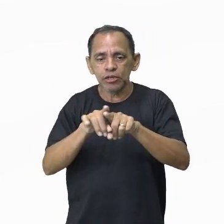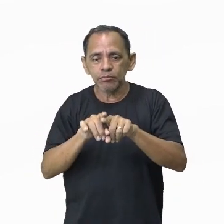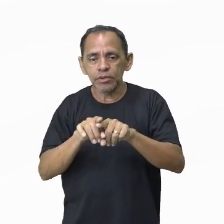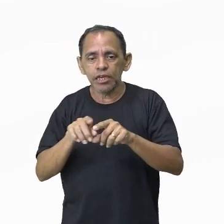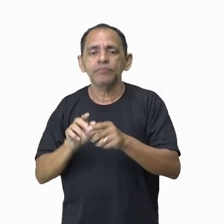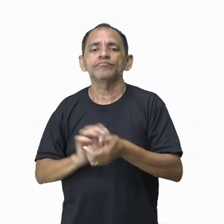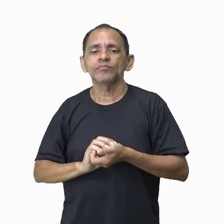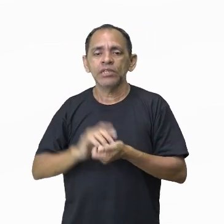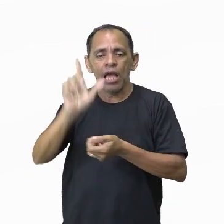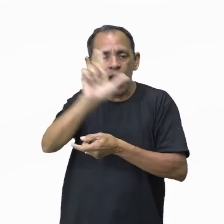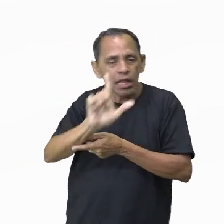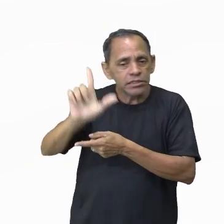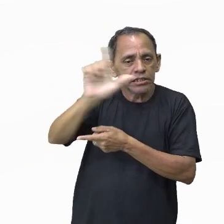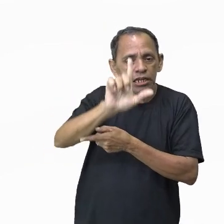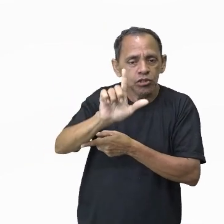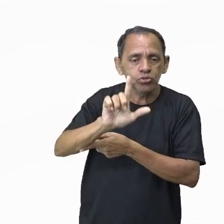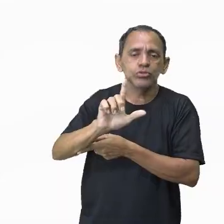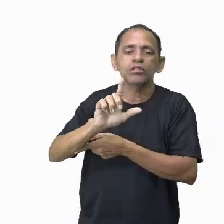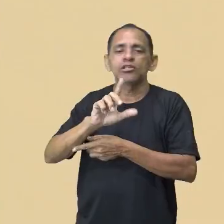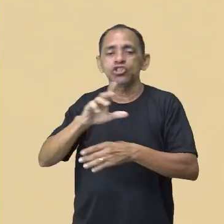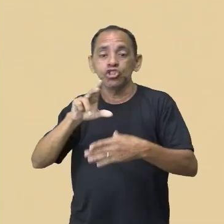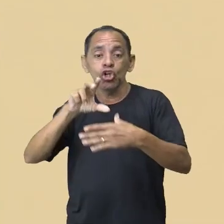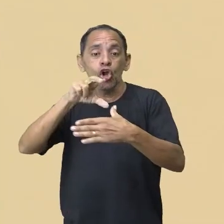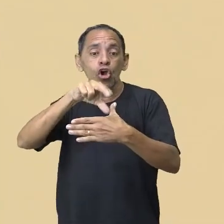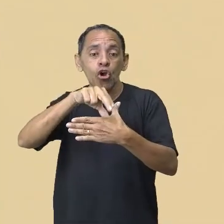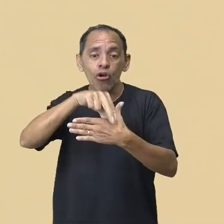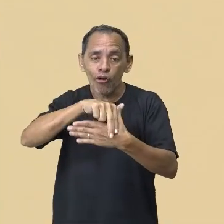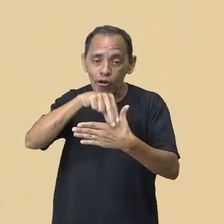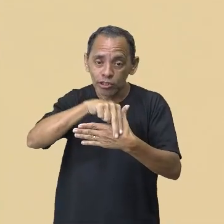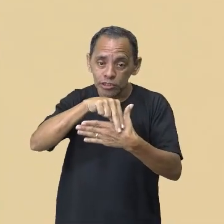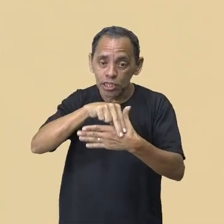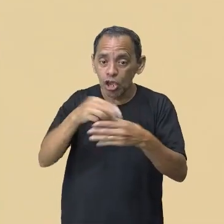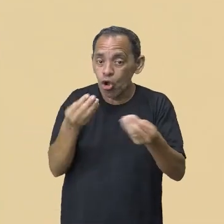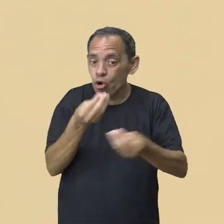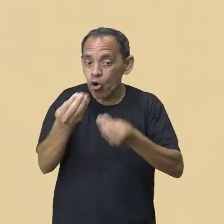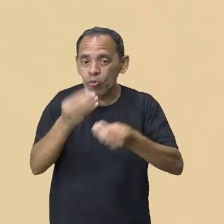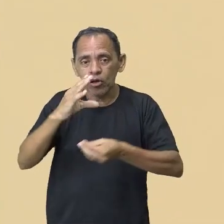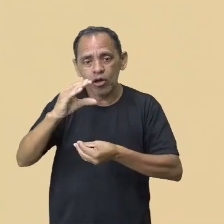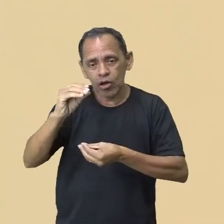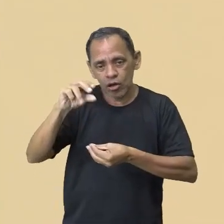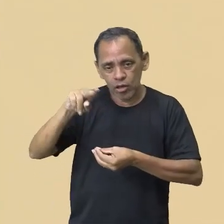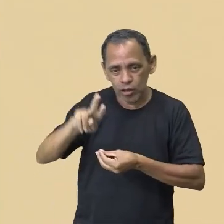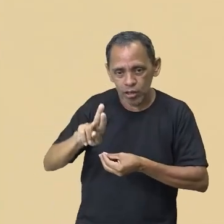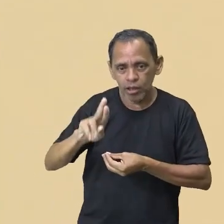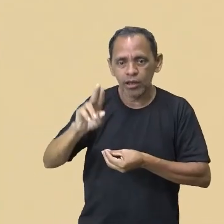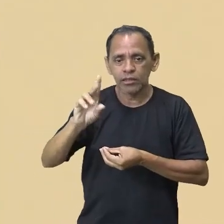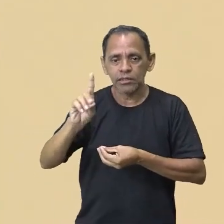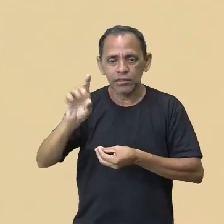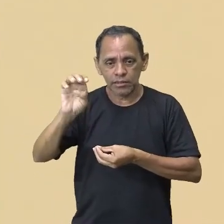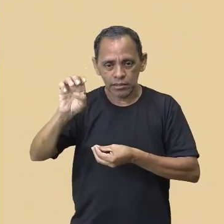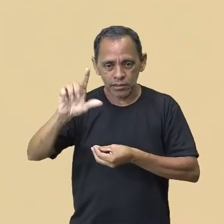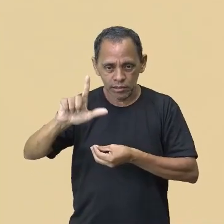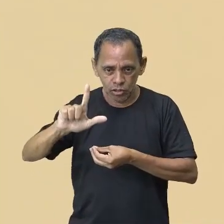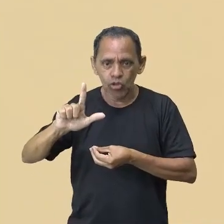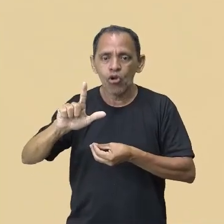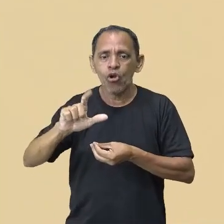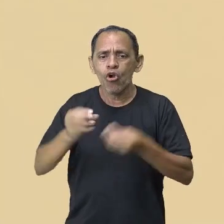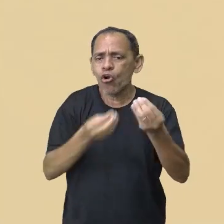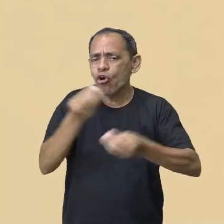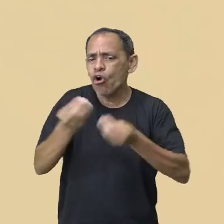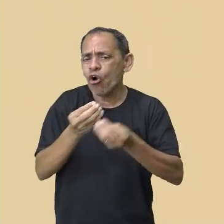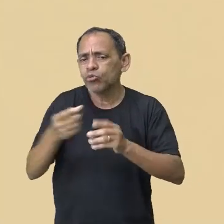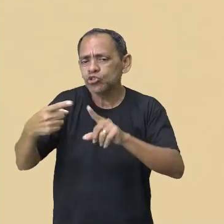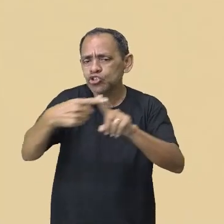de cordel, tá bom? Como uma manifestação dessa cultura popular, esse estilo próprio